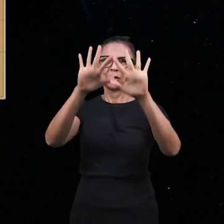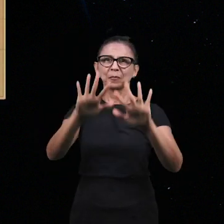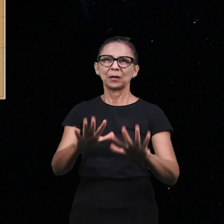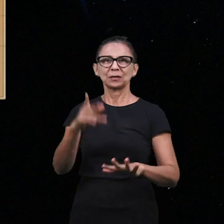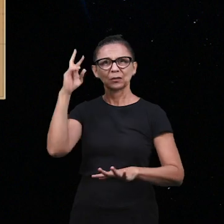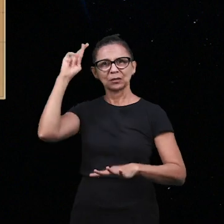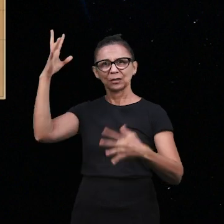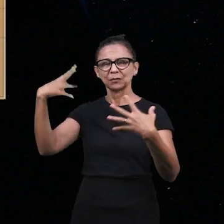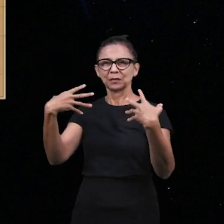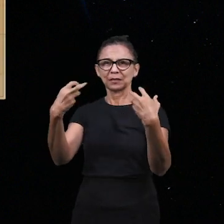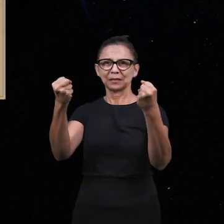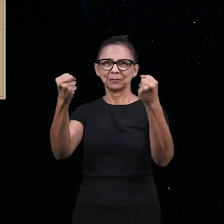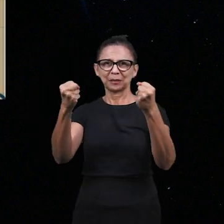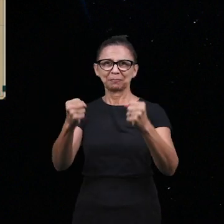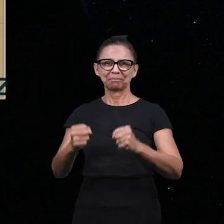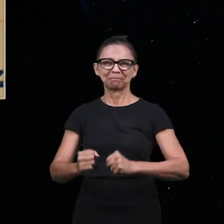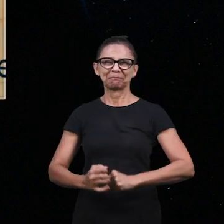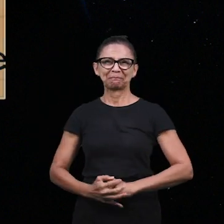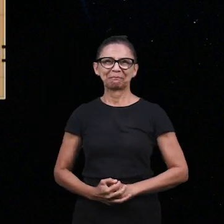do Senhor.